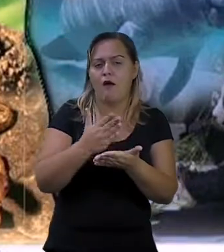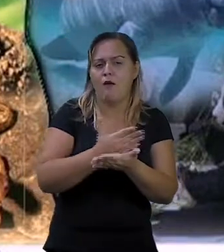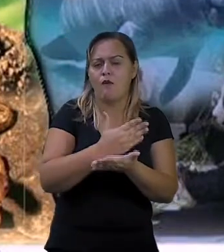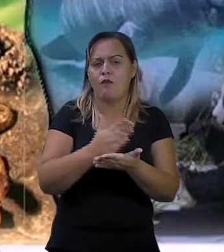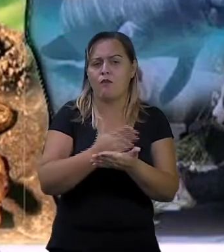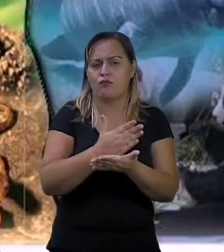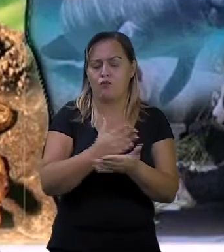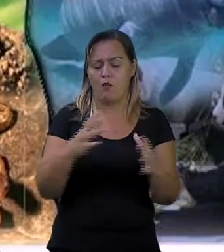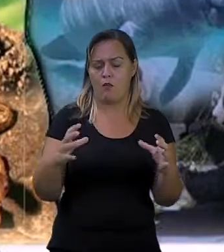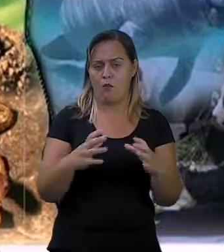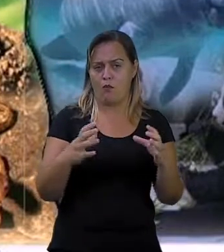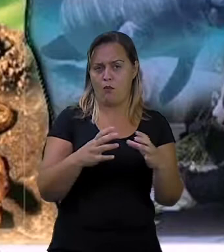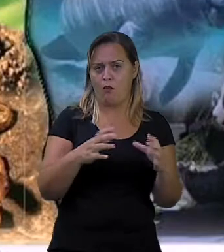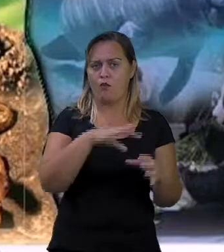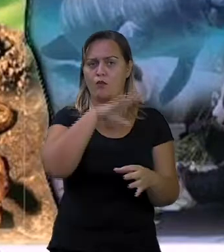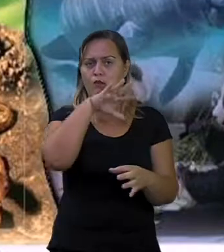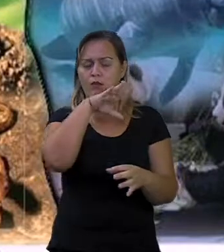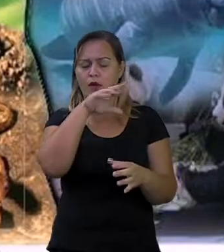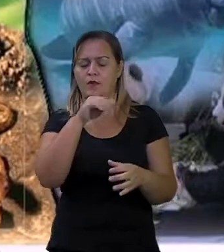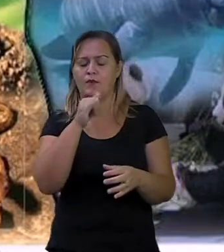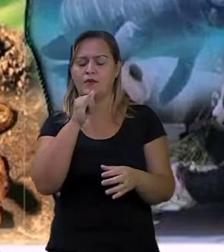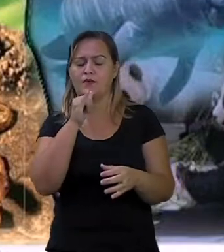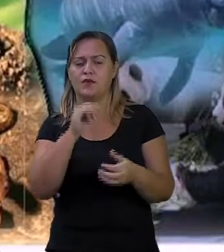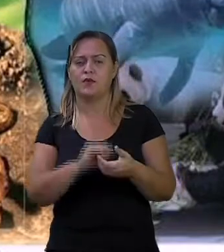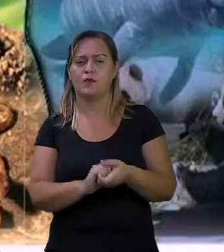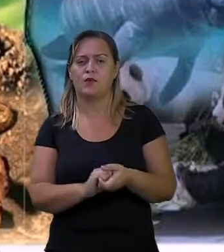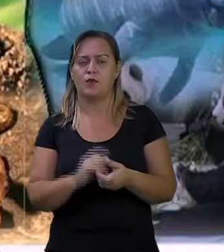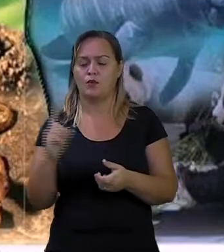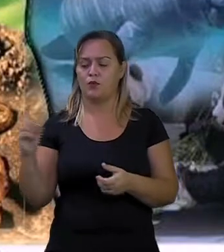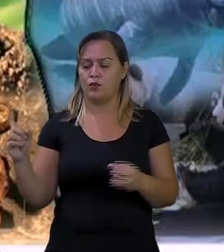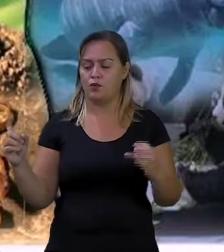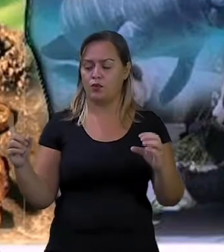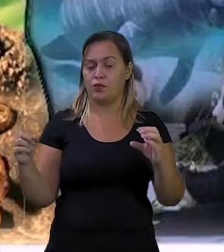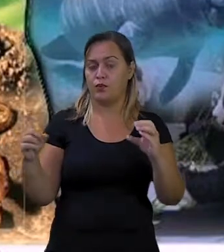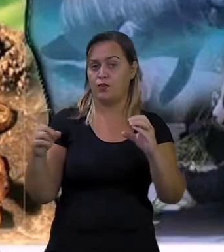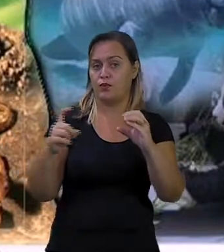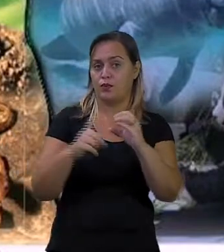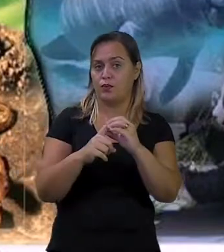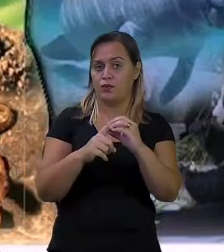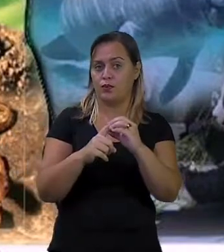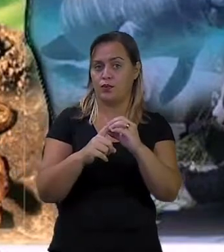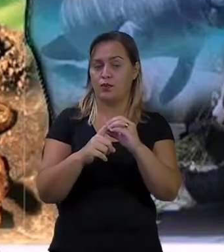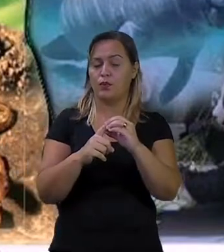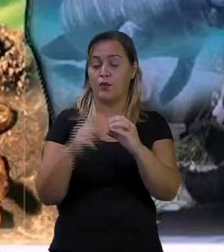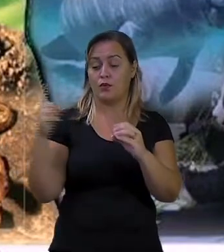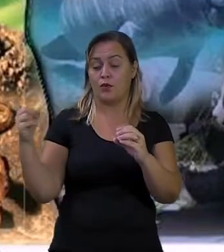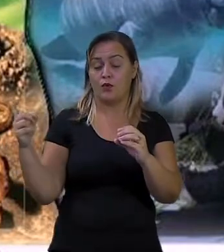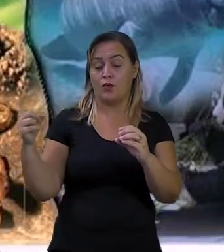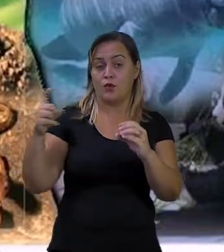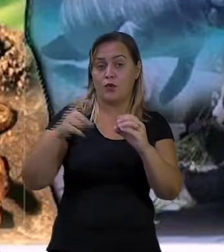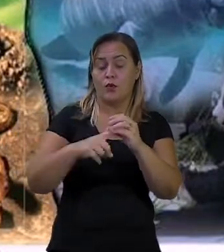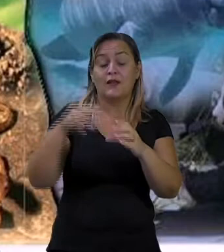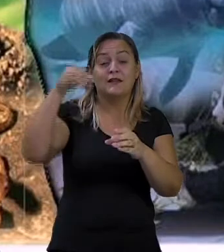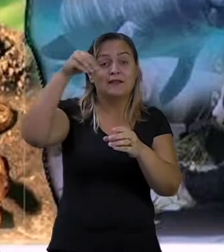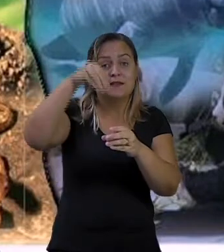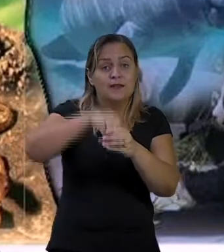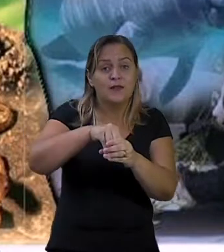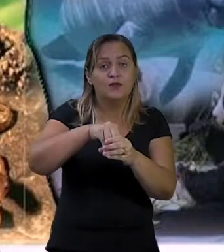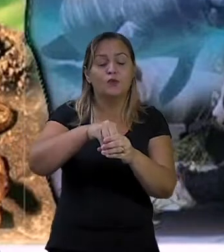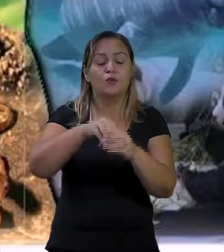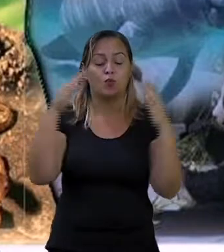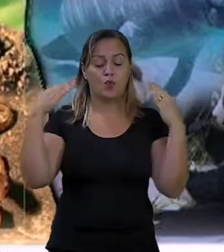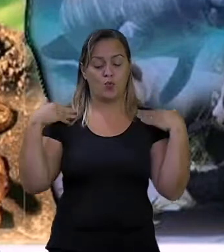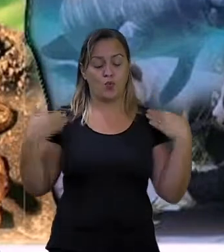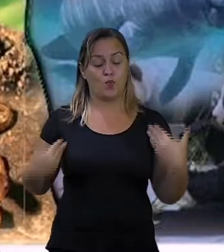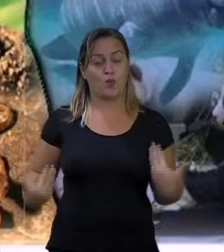no interior do corpo da fêmea, como é o caso dos seres humanos. Mas também há